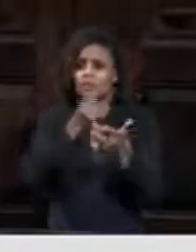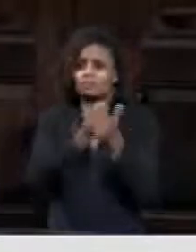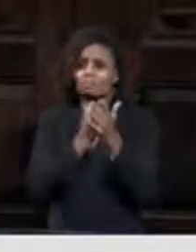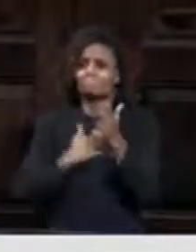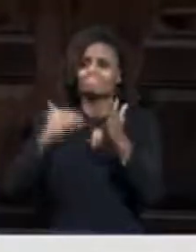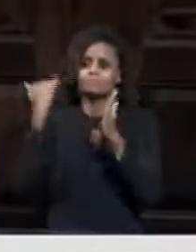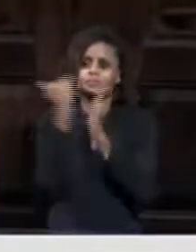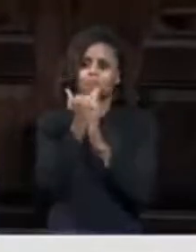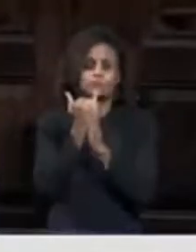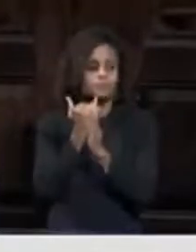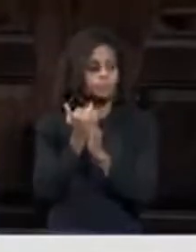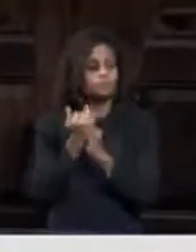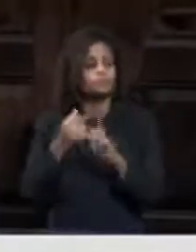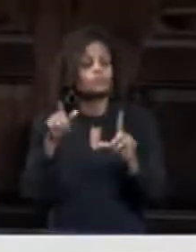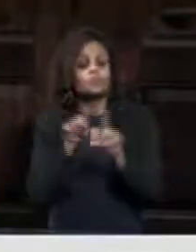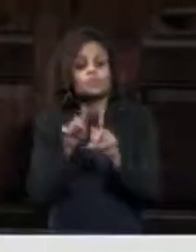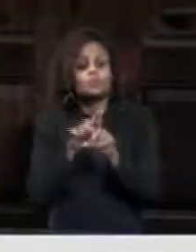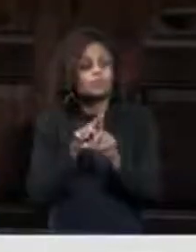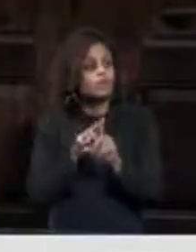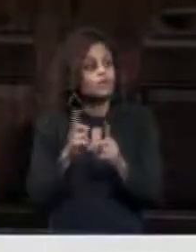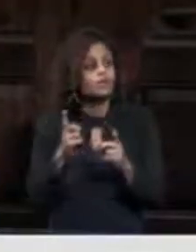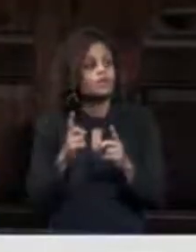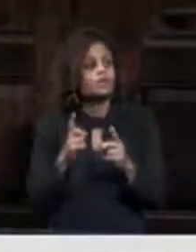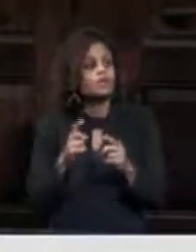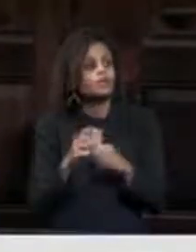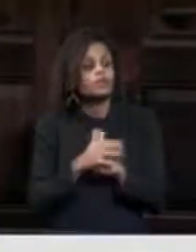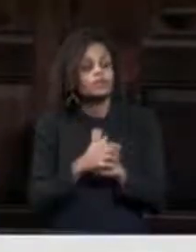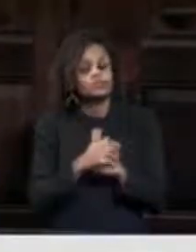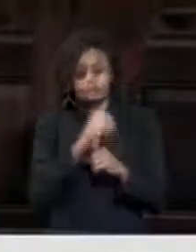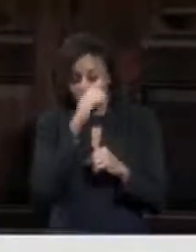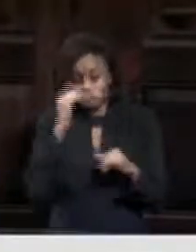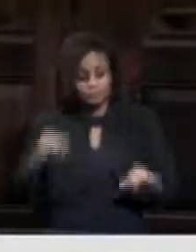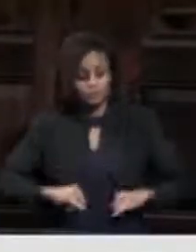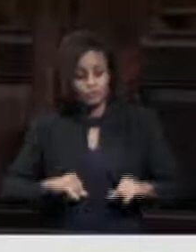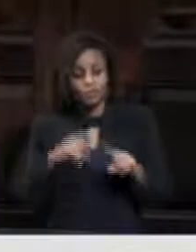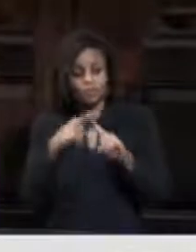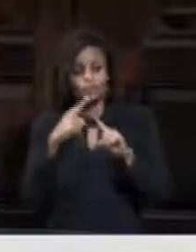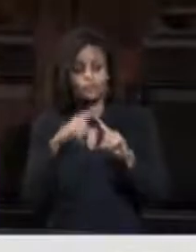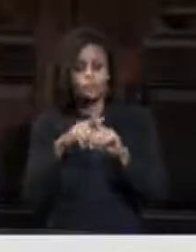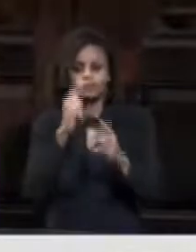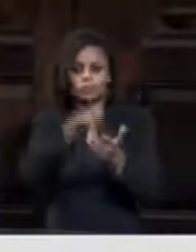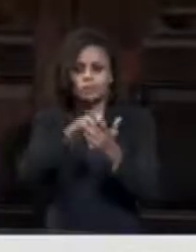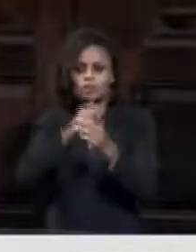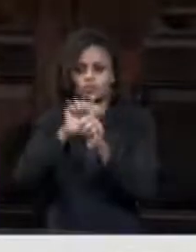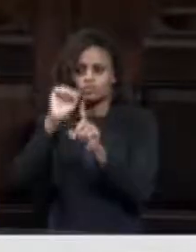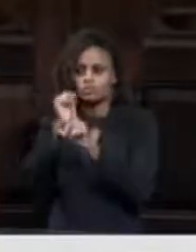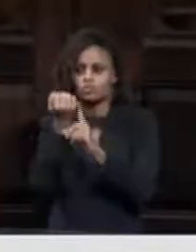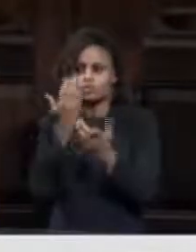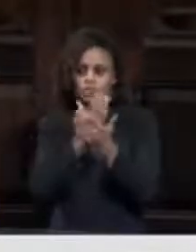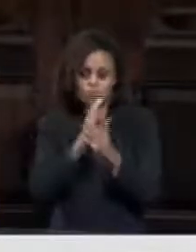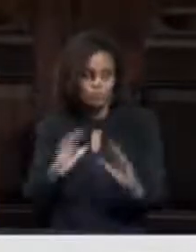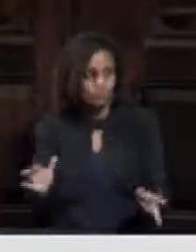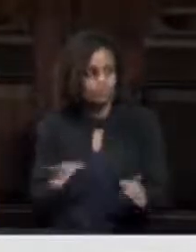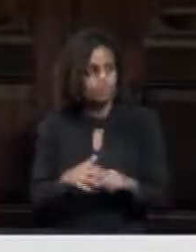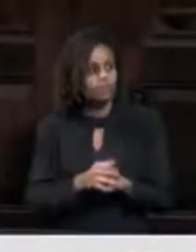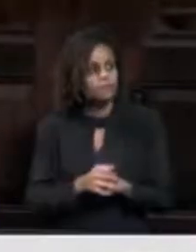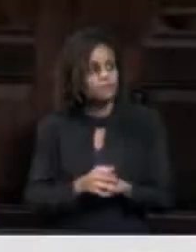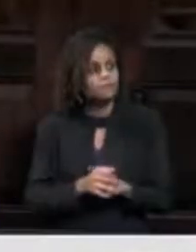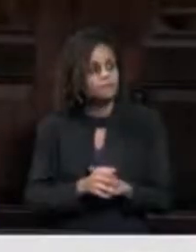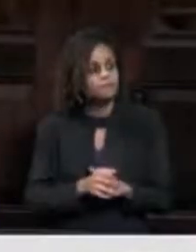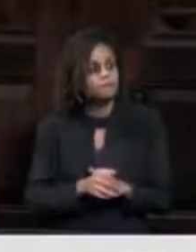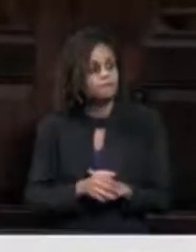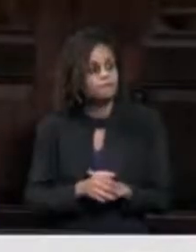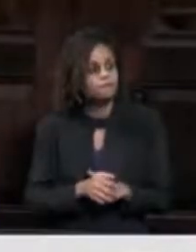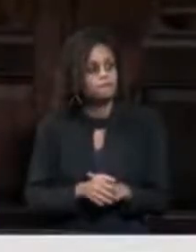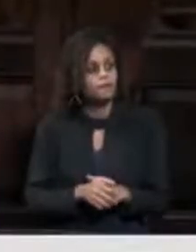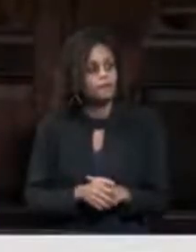sofrendo com a extinção da tarifa social, sofrendo com a restrição de uso da integração através